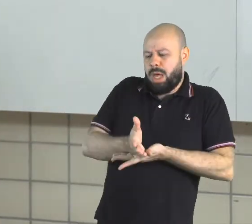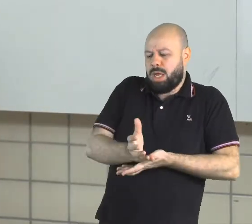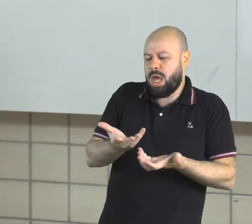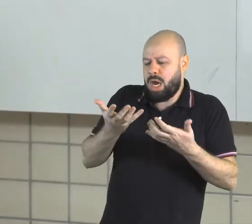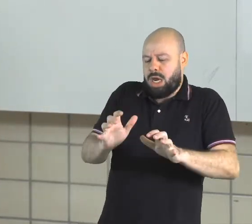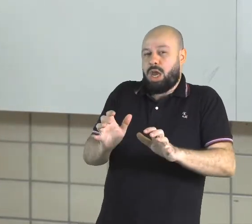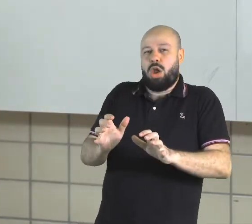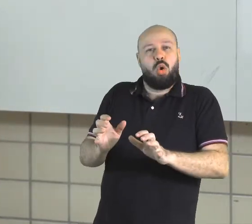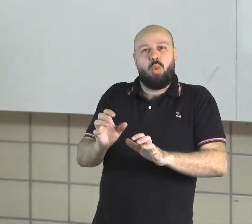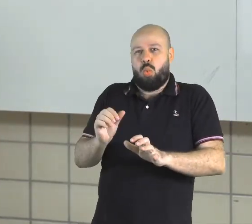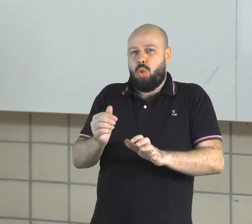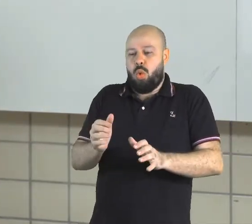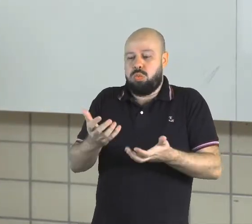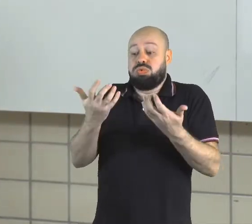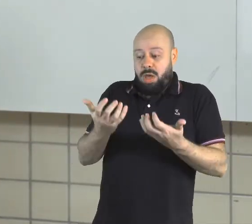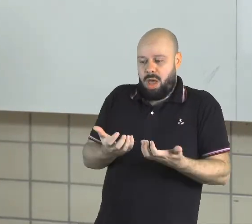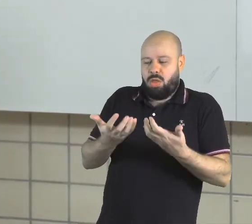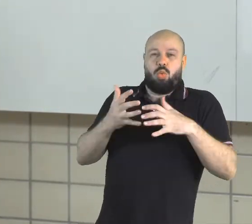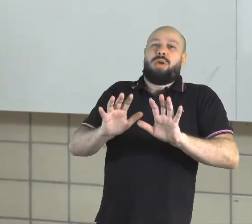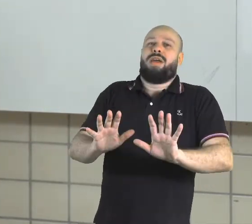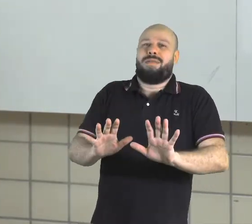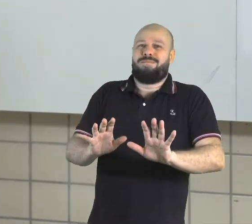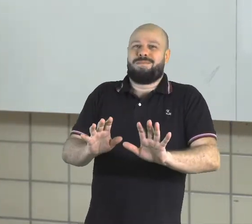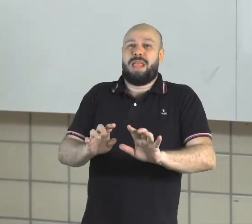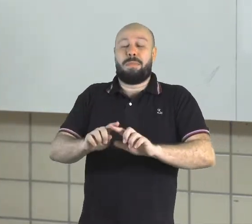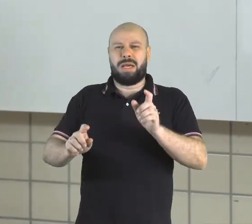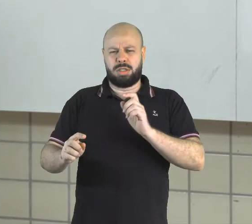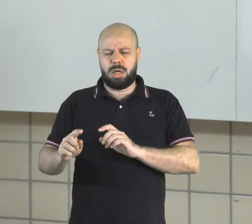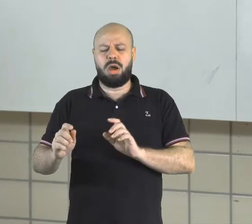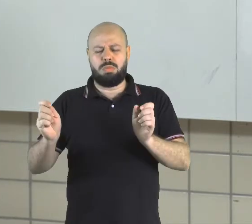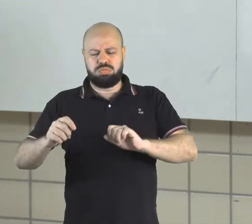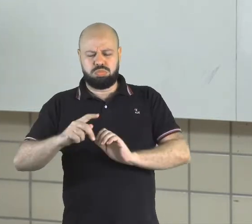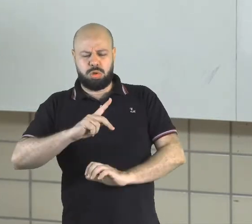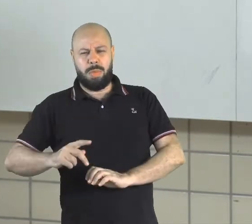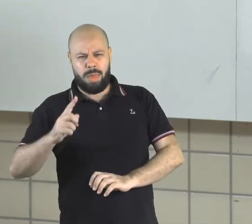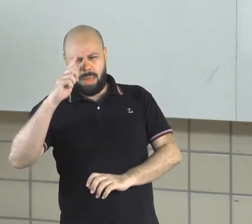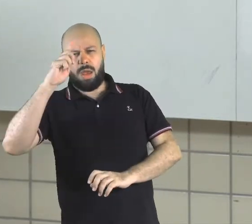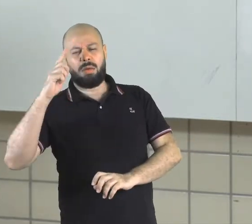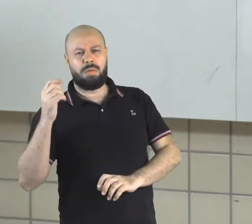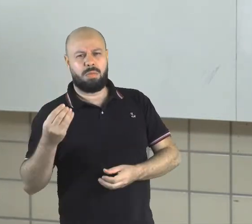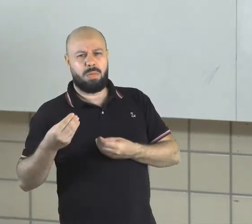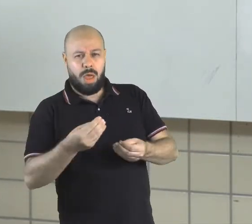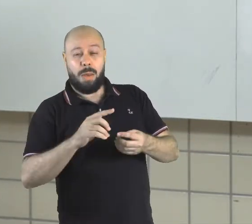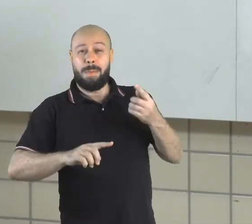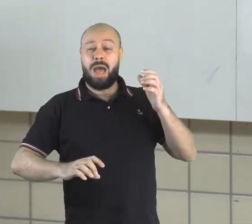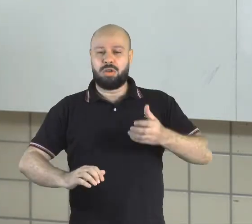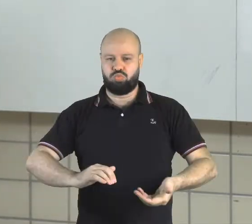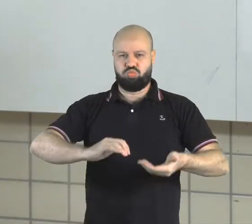pode até dar ideias, mas quem tem mais autoridade que o presidente é o Congresso Nacional.